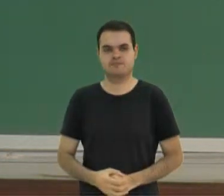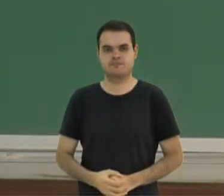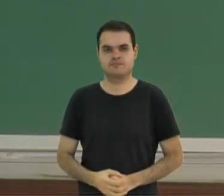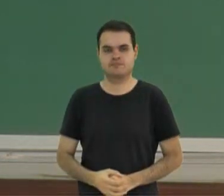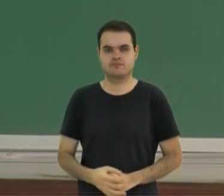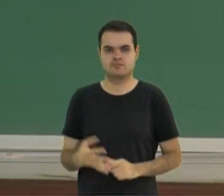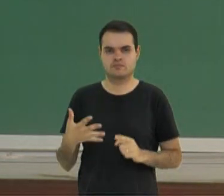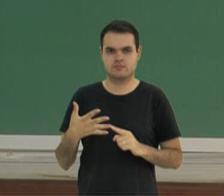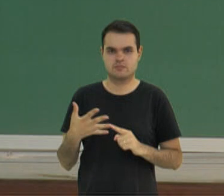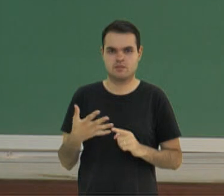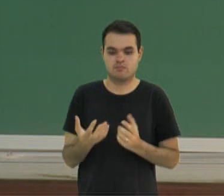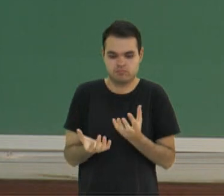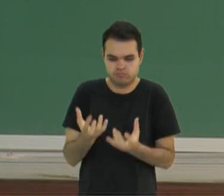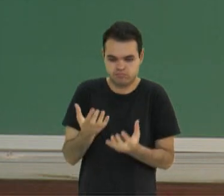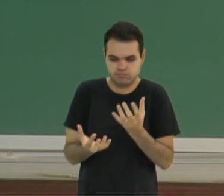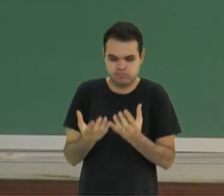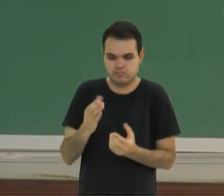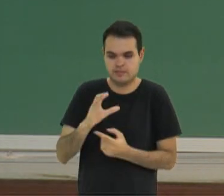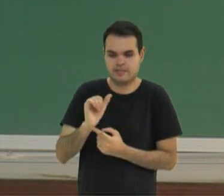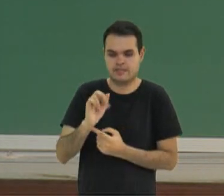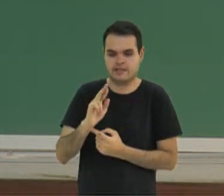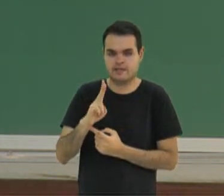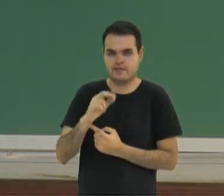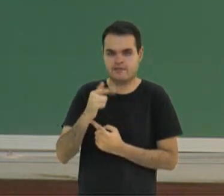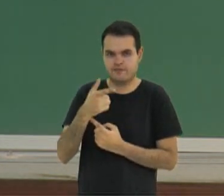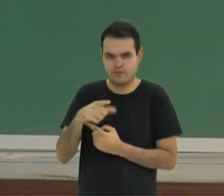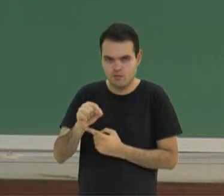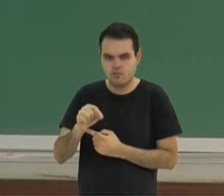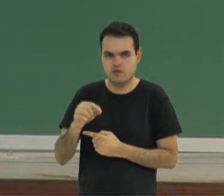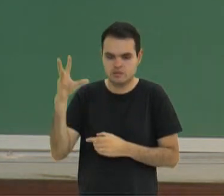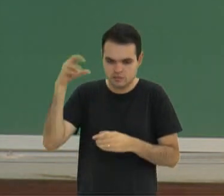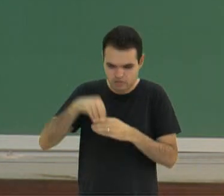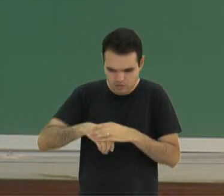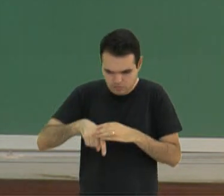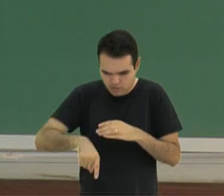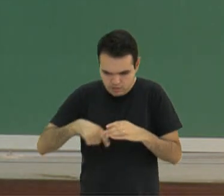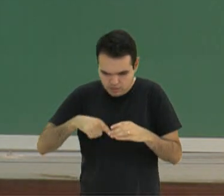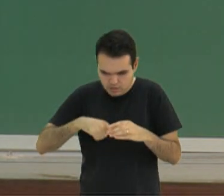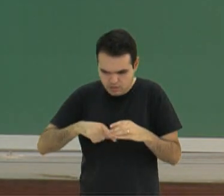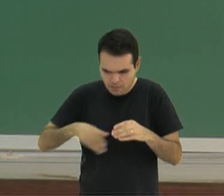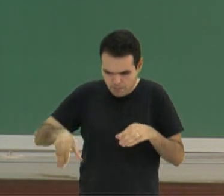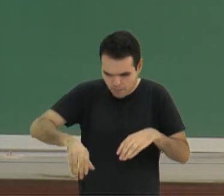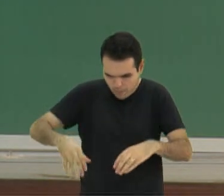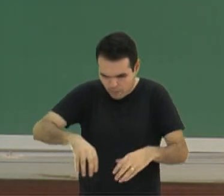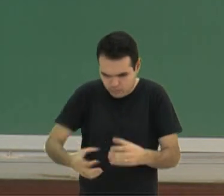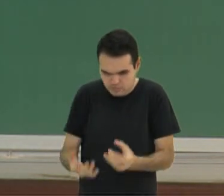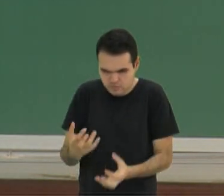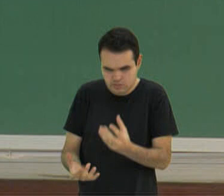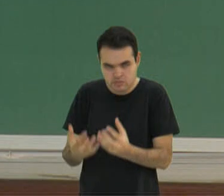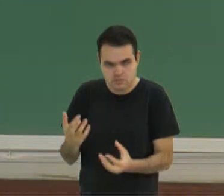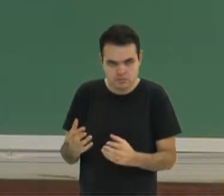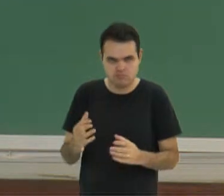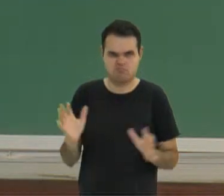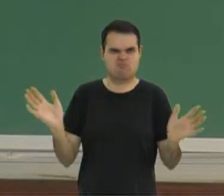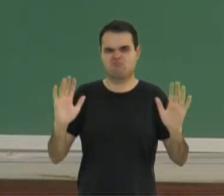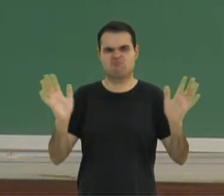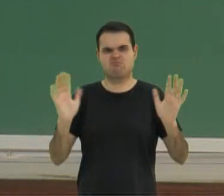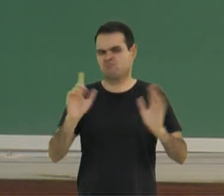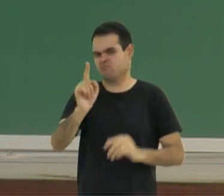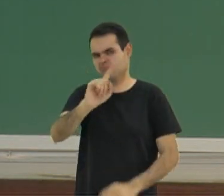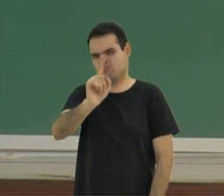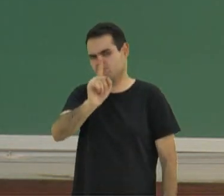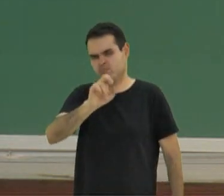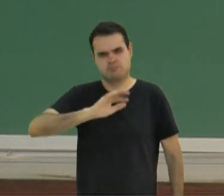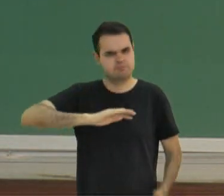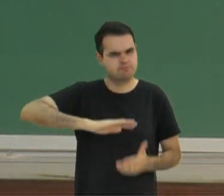de carvão e combustíveis fósseis, né? O cara pode imaginar, então lá dentro você está queimando carvão, umas coisas assim. Nada disso, né? Não